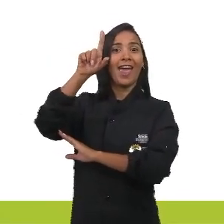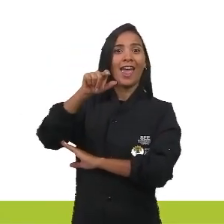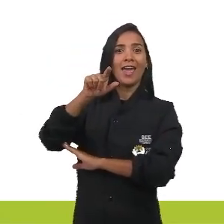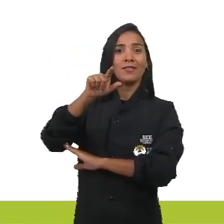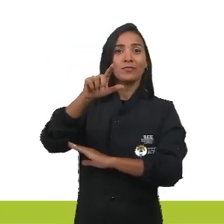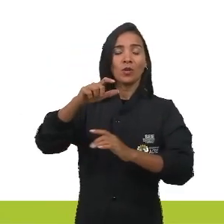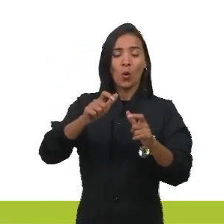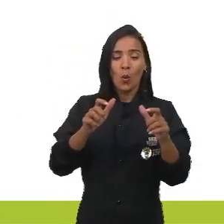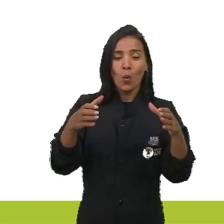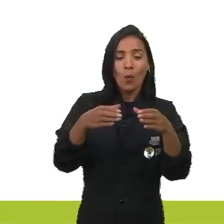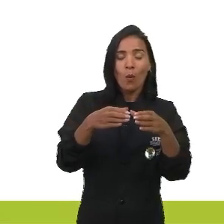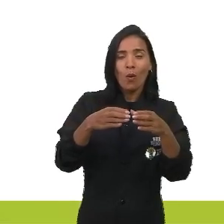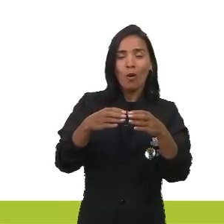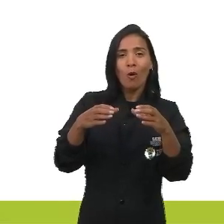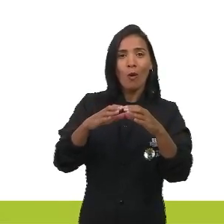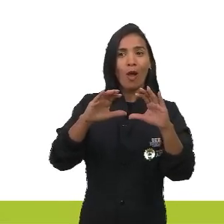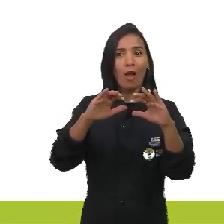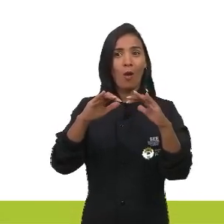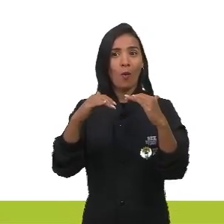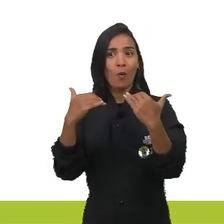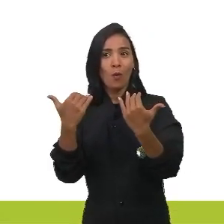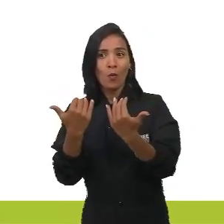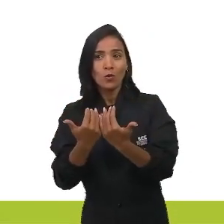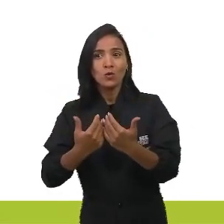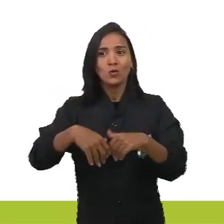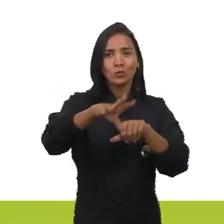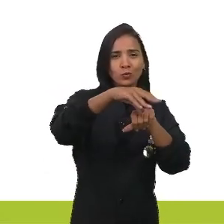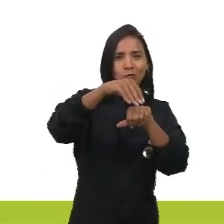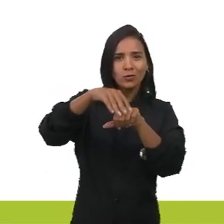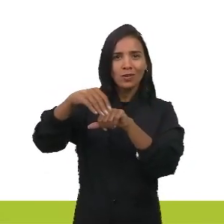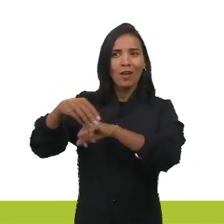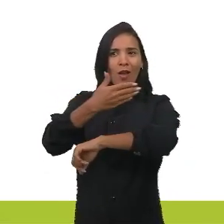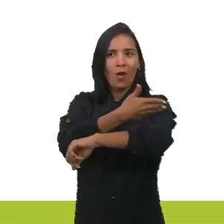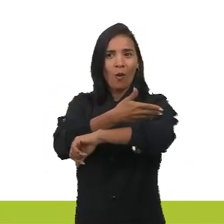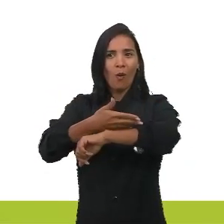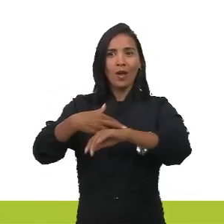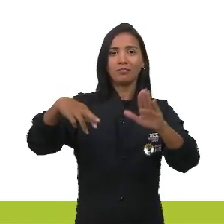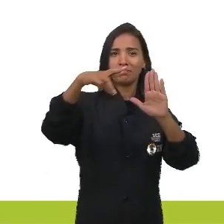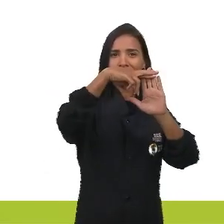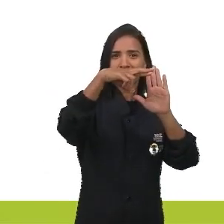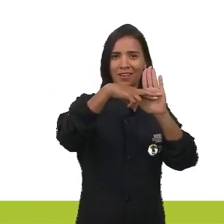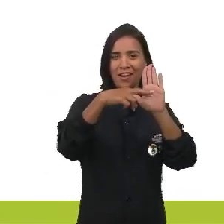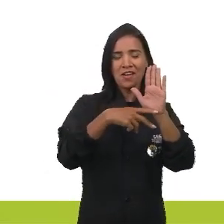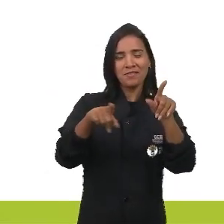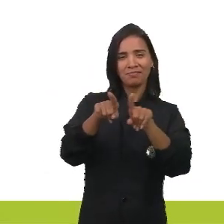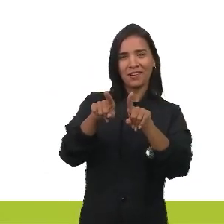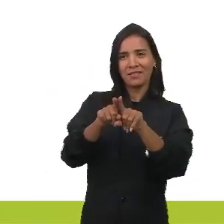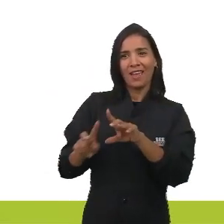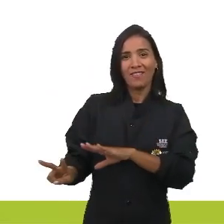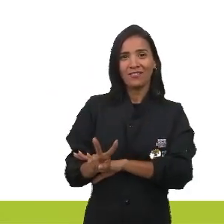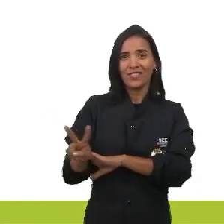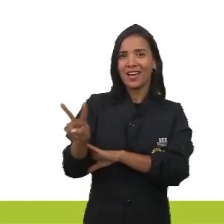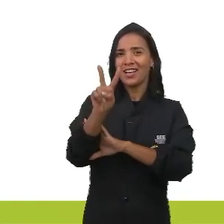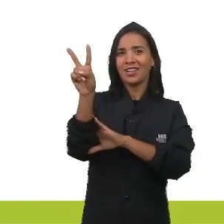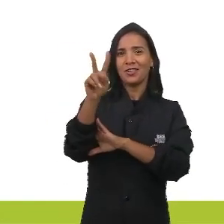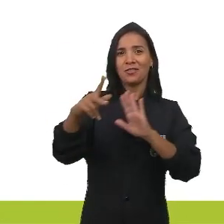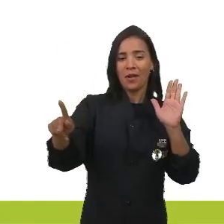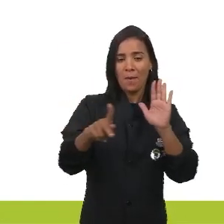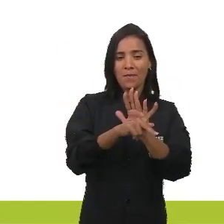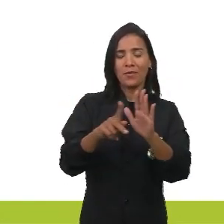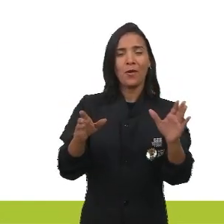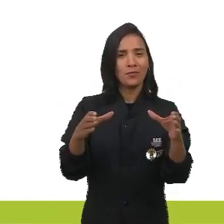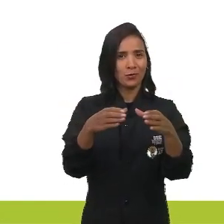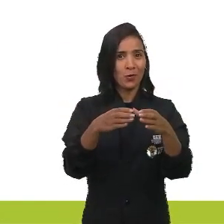de conhecimentos costumes normas e Valores que que um grupo ou sociedade